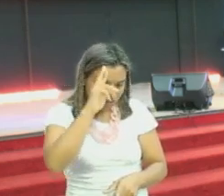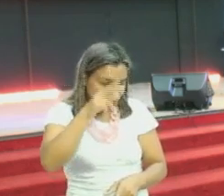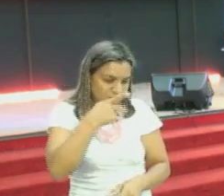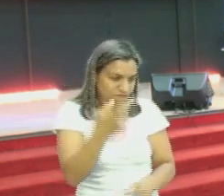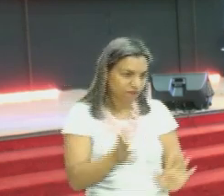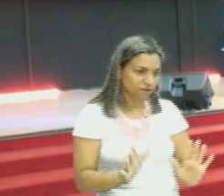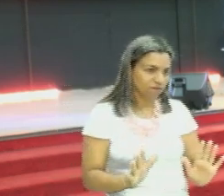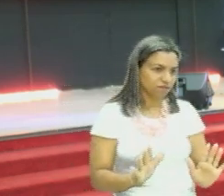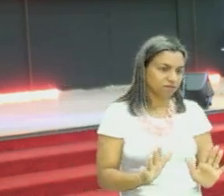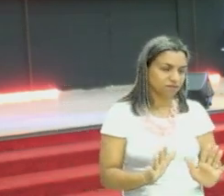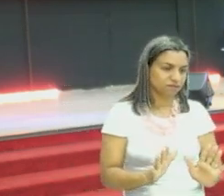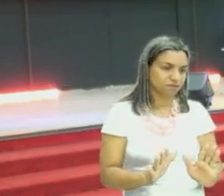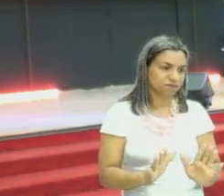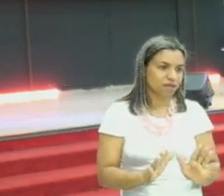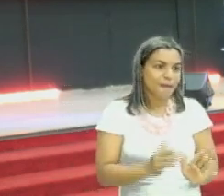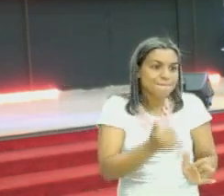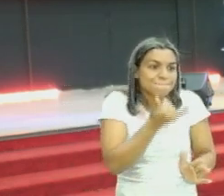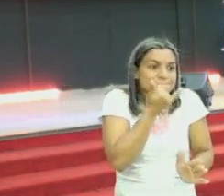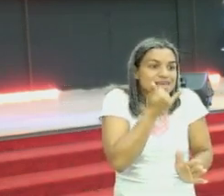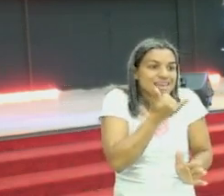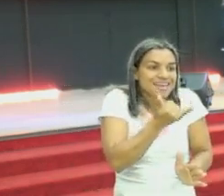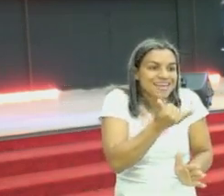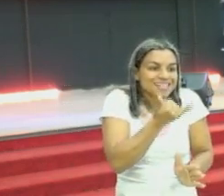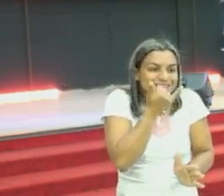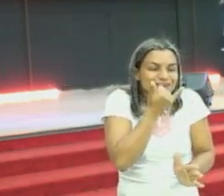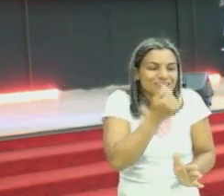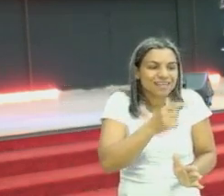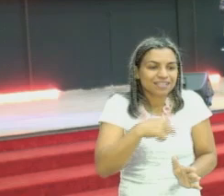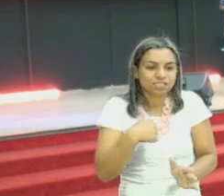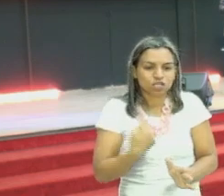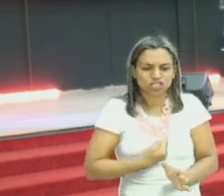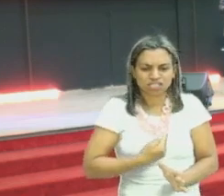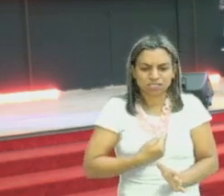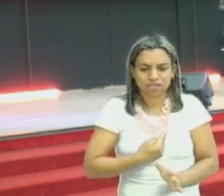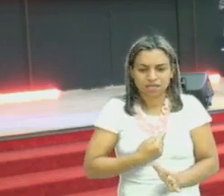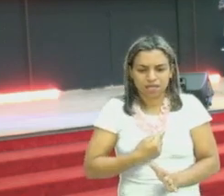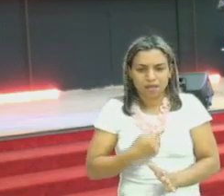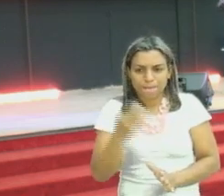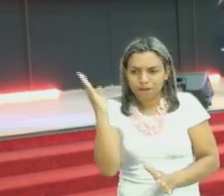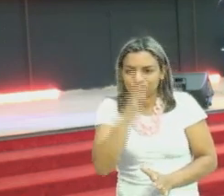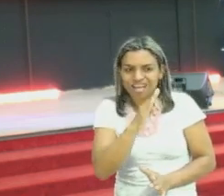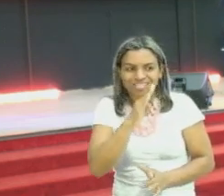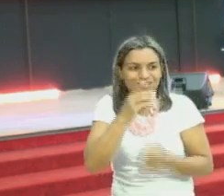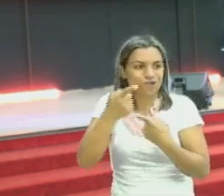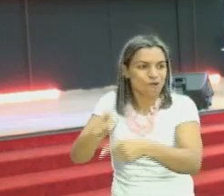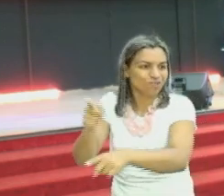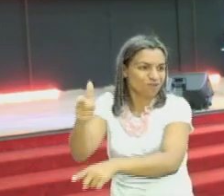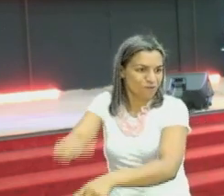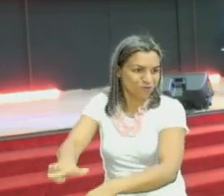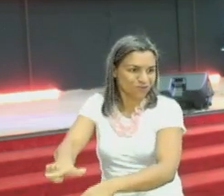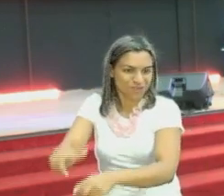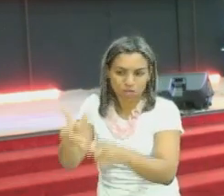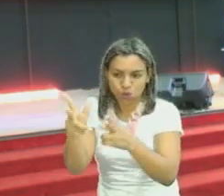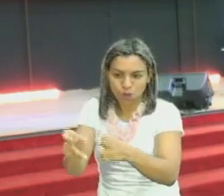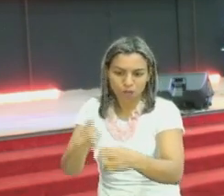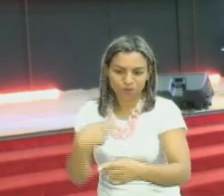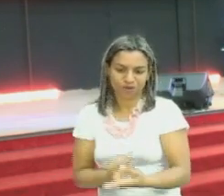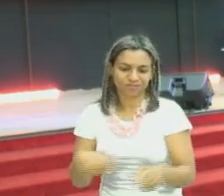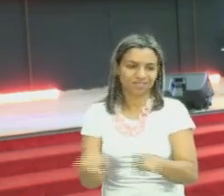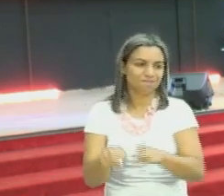dizendo: perdoe as nossas ofensas, assim como